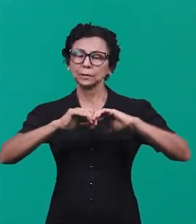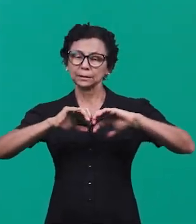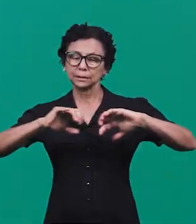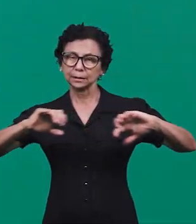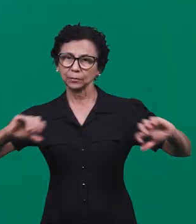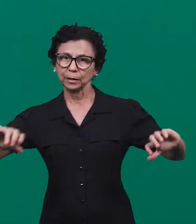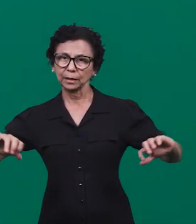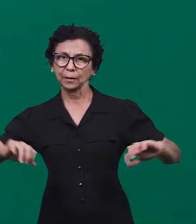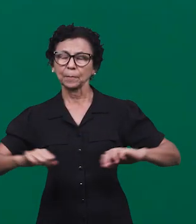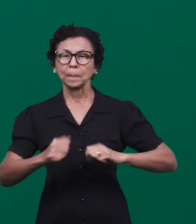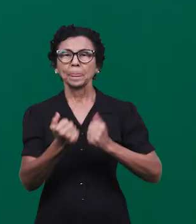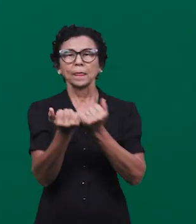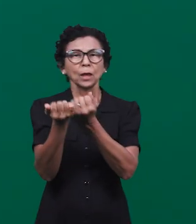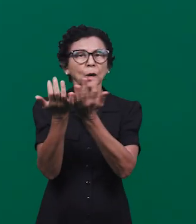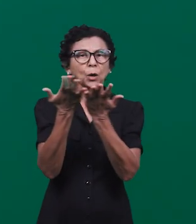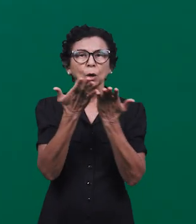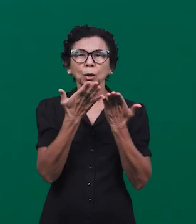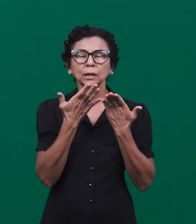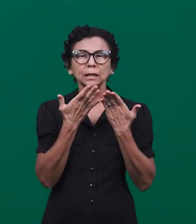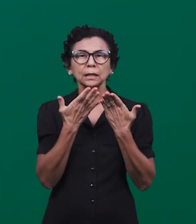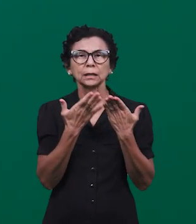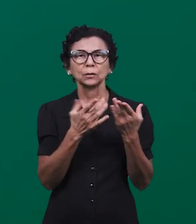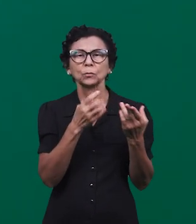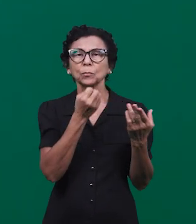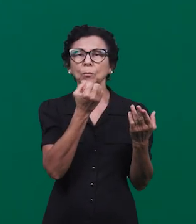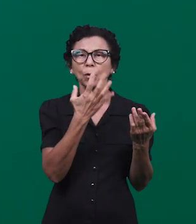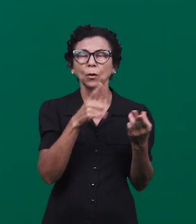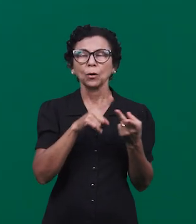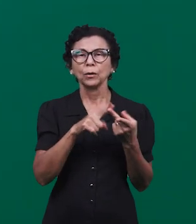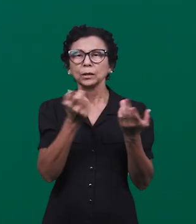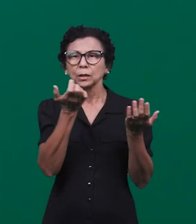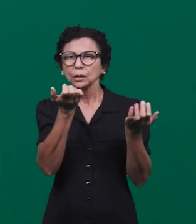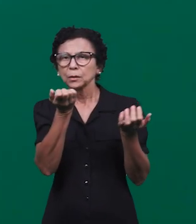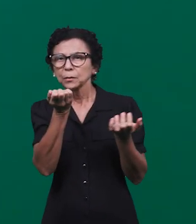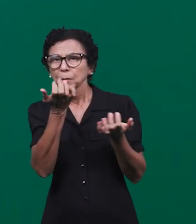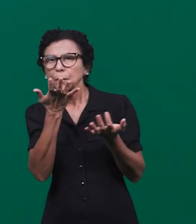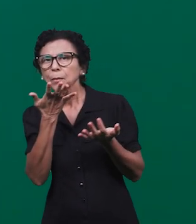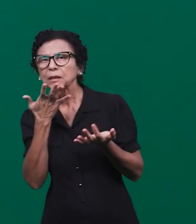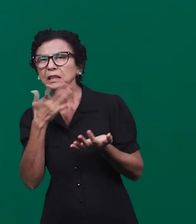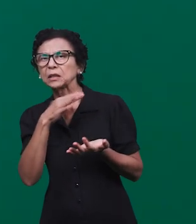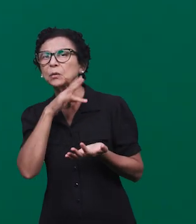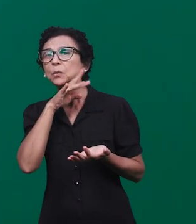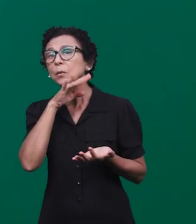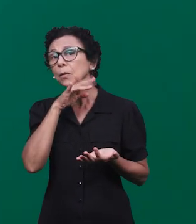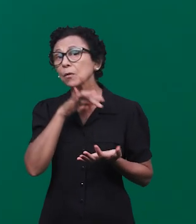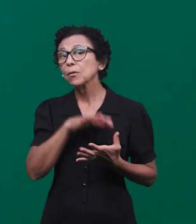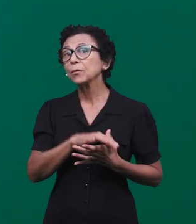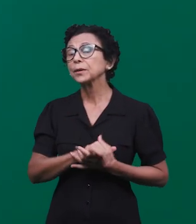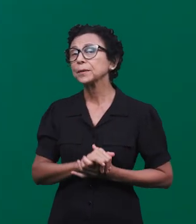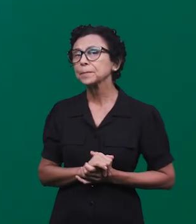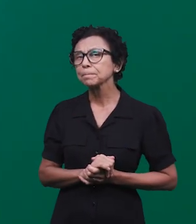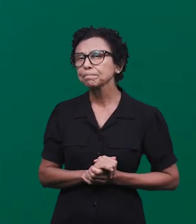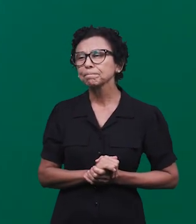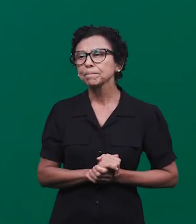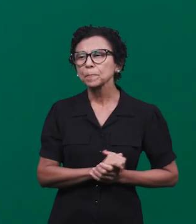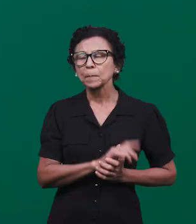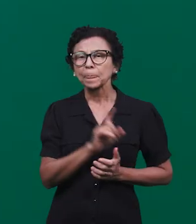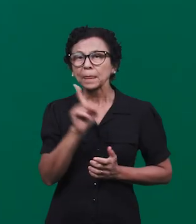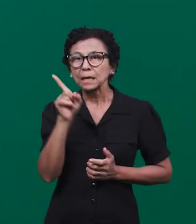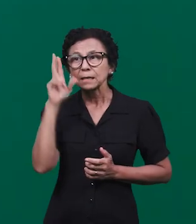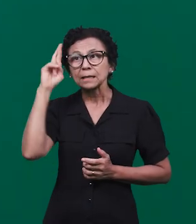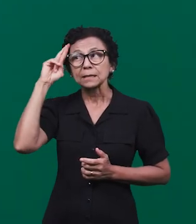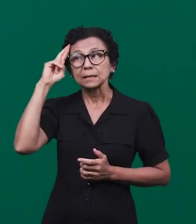separado o trigo e o joio. E olha só, este campo, sabem quem é o dono